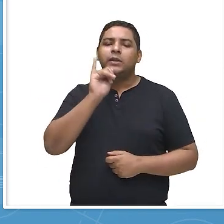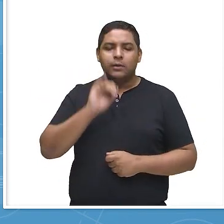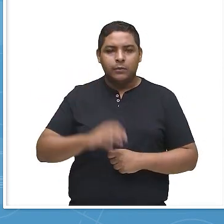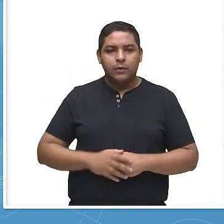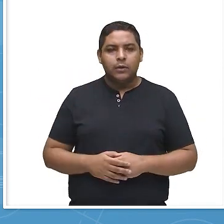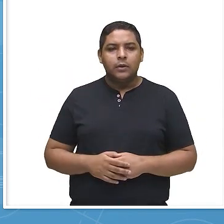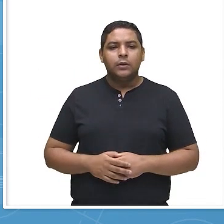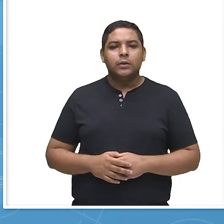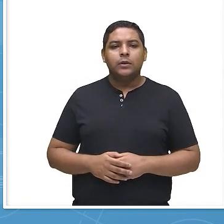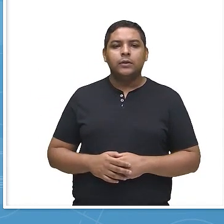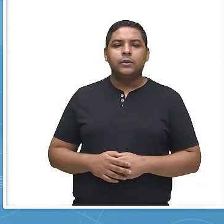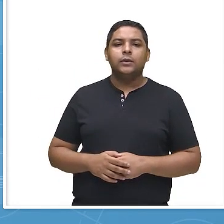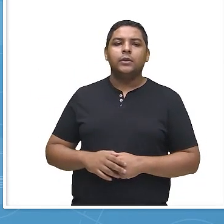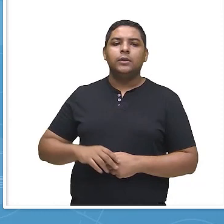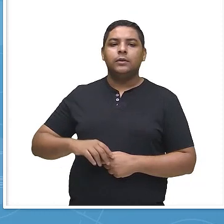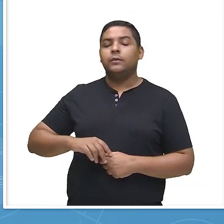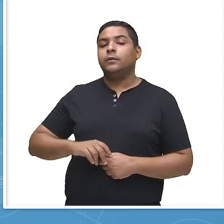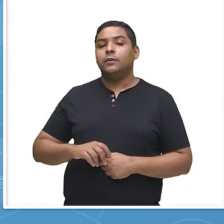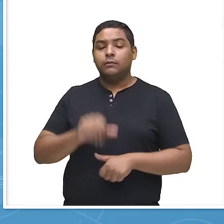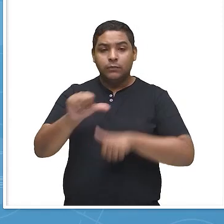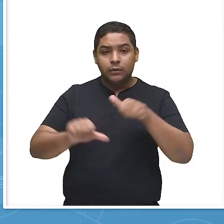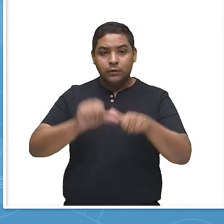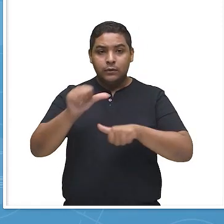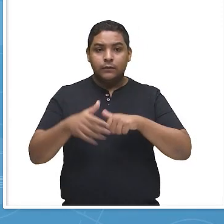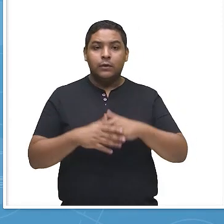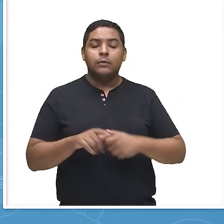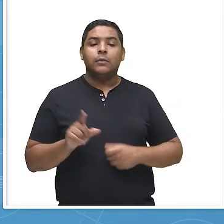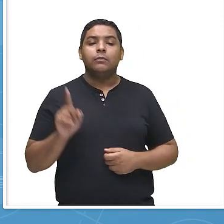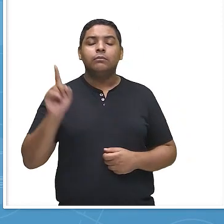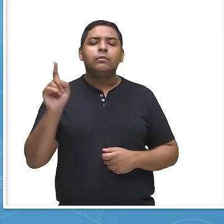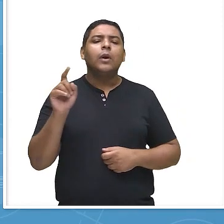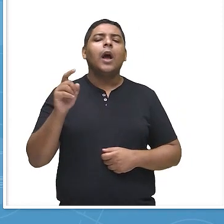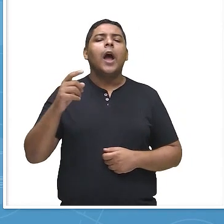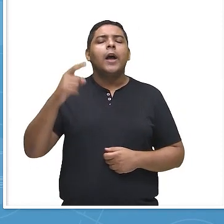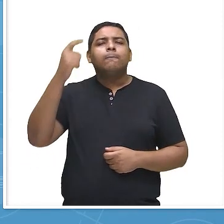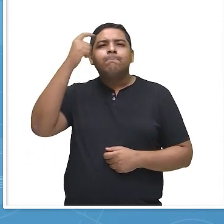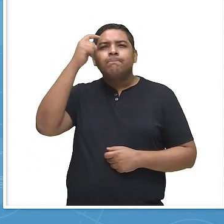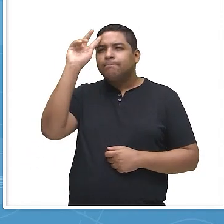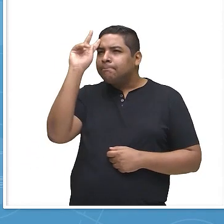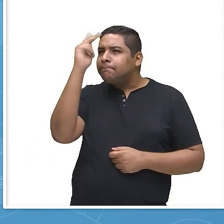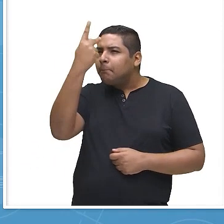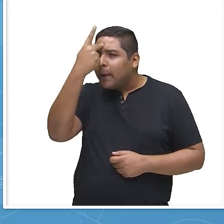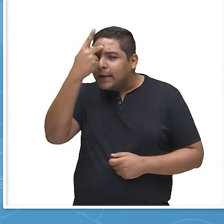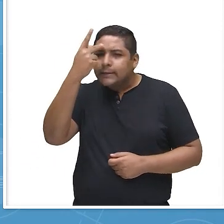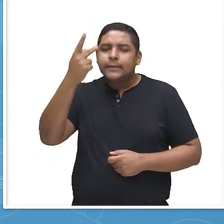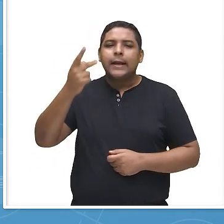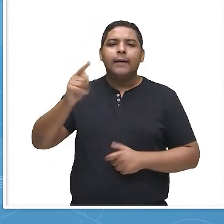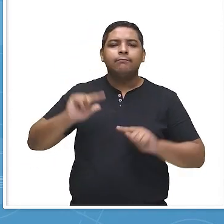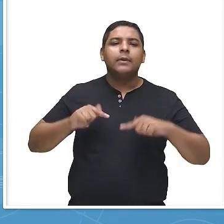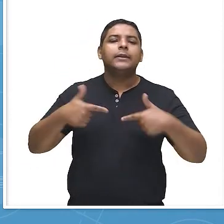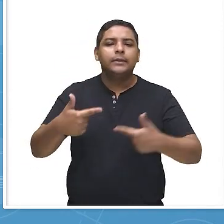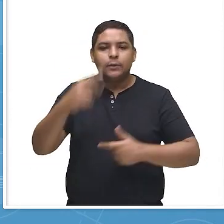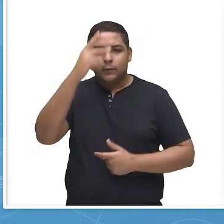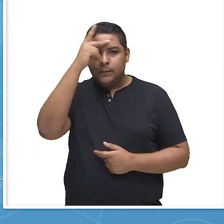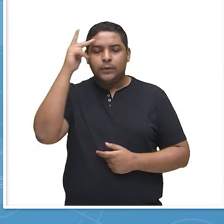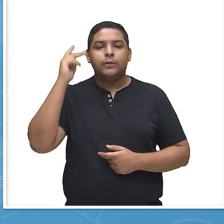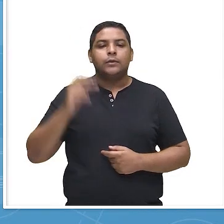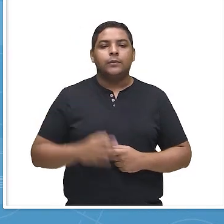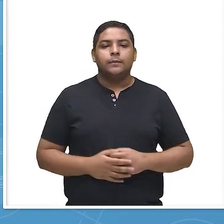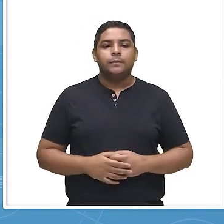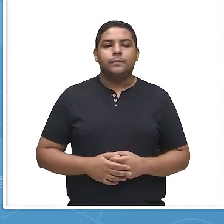as modificações na paisagem vão transformando o modo de pensar e o modo de agir das pessoas em relação à